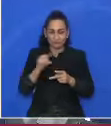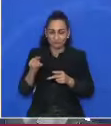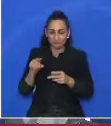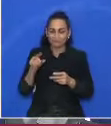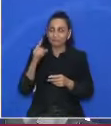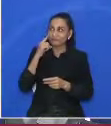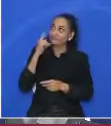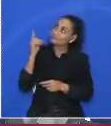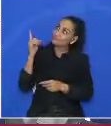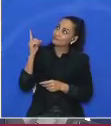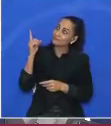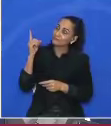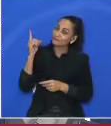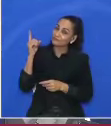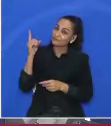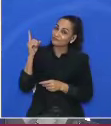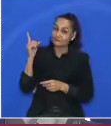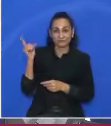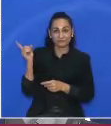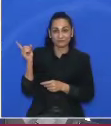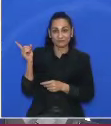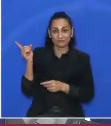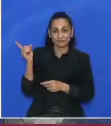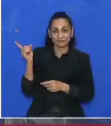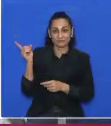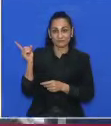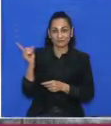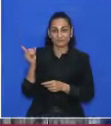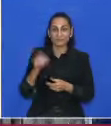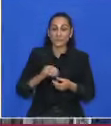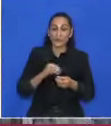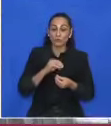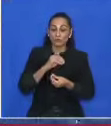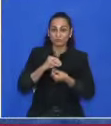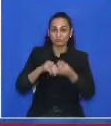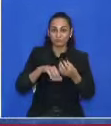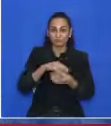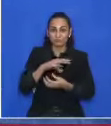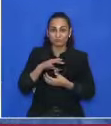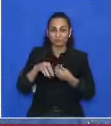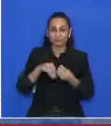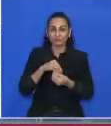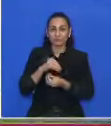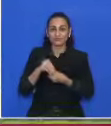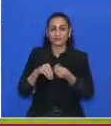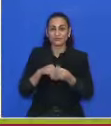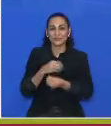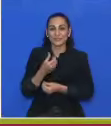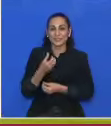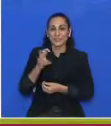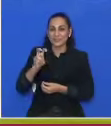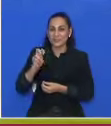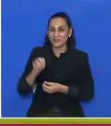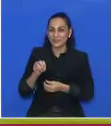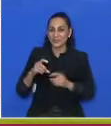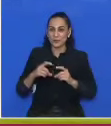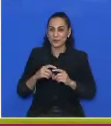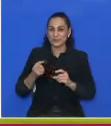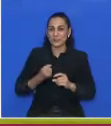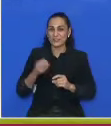Bolas posicionadas. Vamos lá. Valendo. Globo recarregado, embaralhando 50